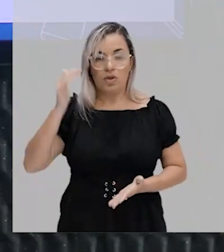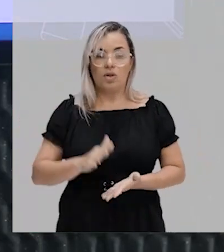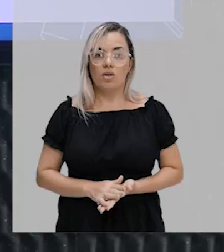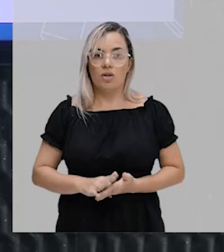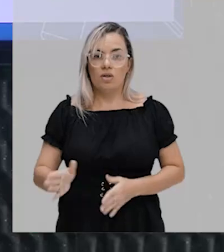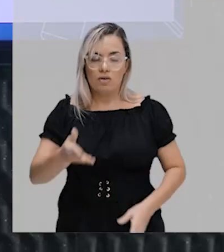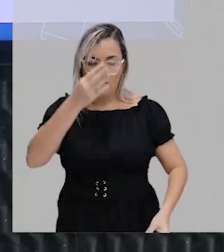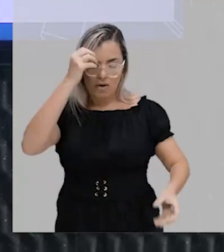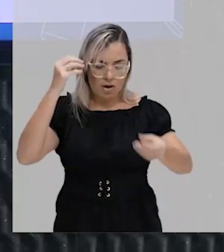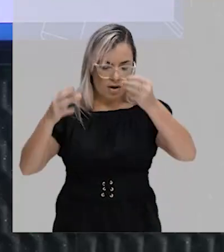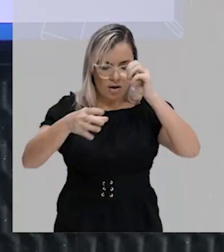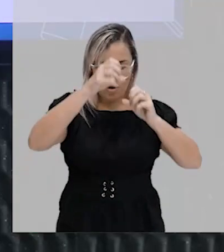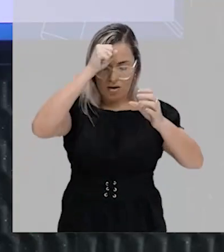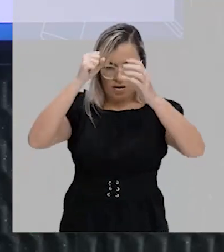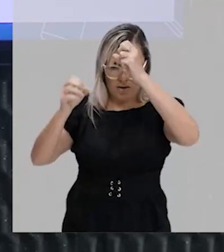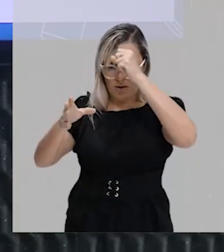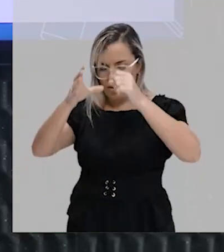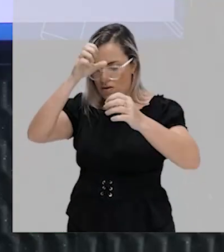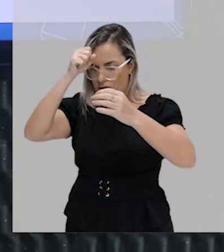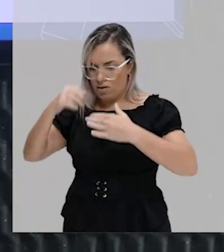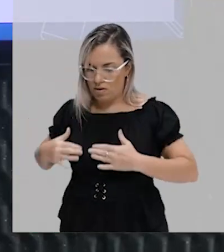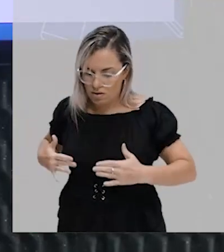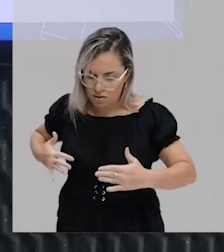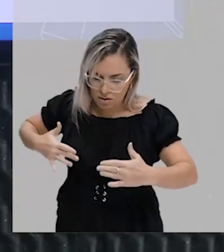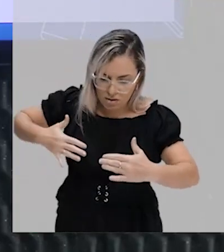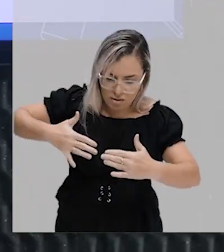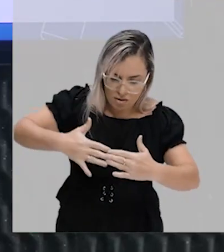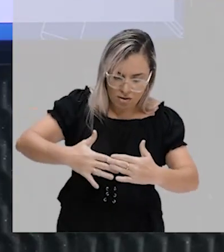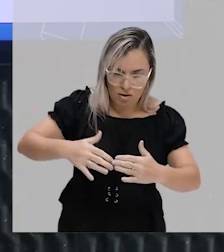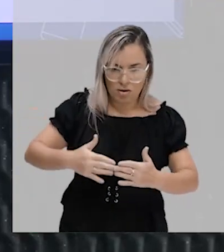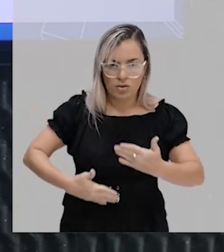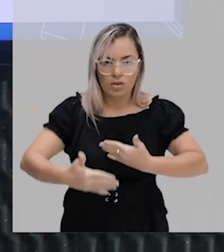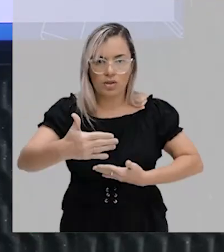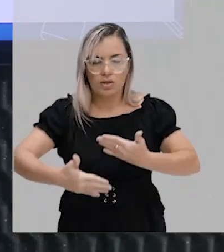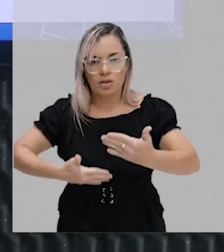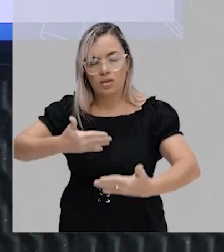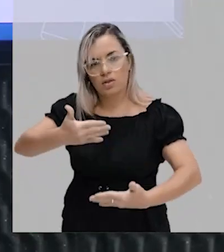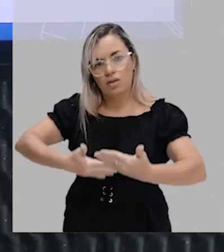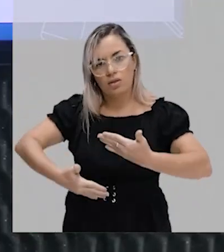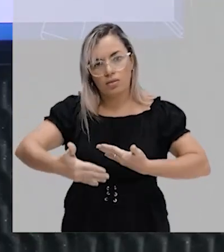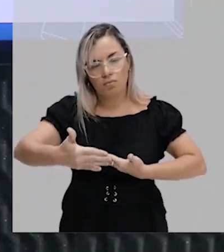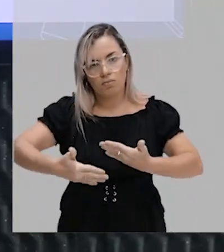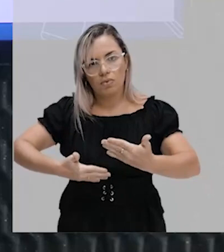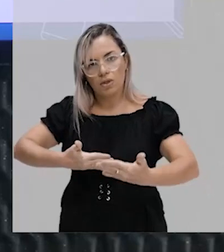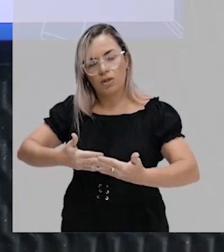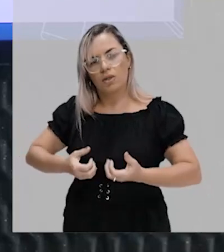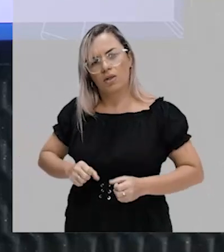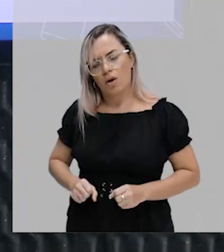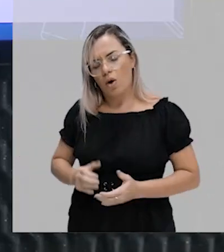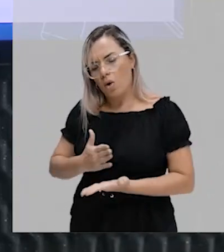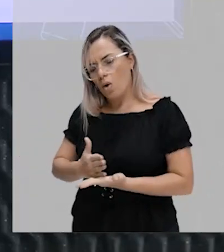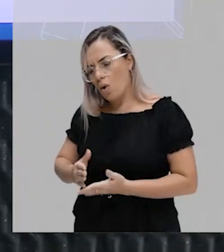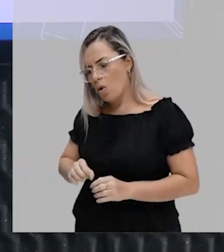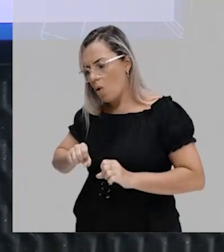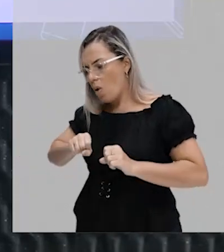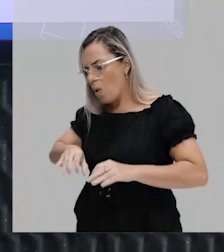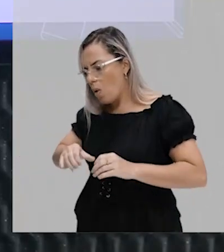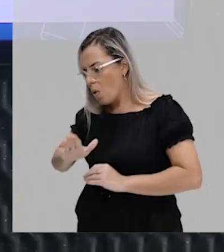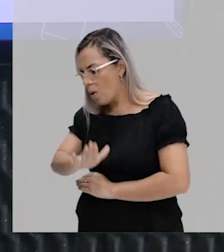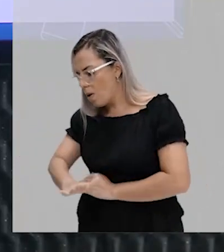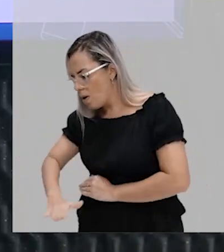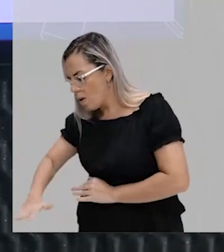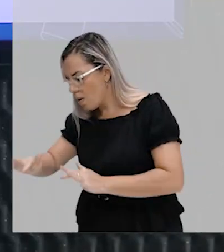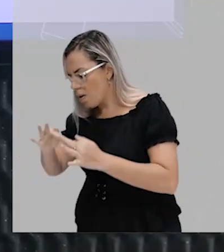aprendeu. Fez parte do teu processo de socialização. Desde a tua educação lá na infância, ainda no teu